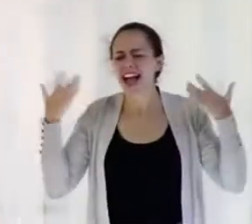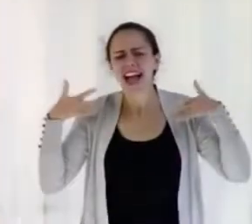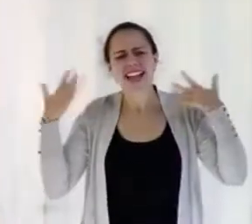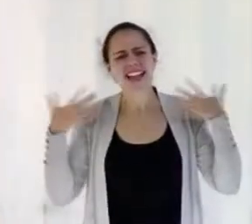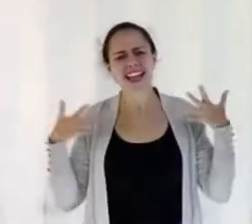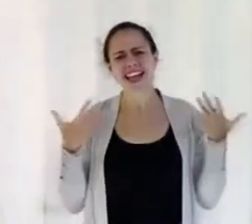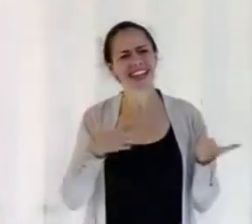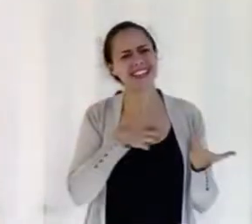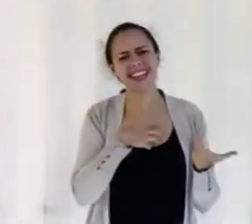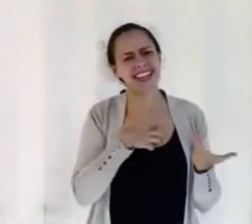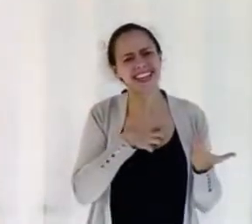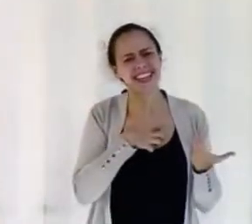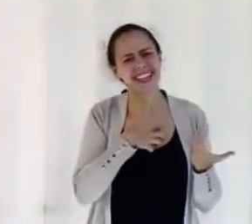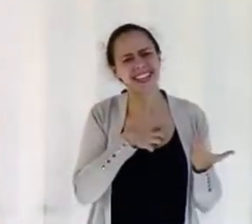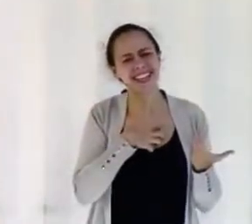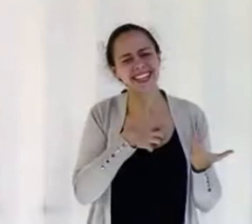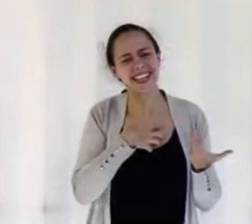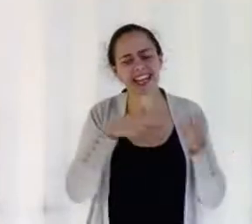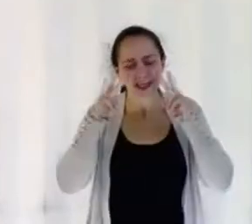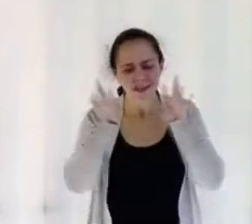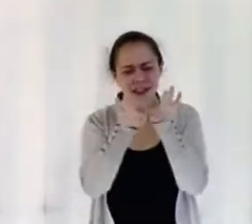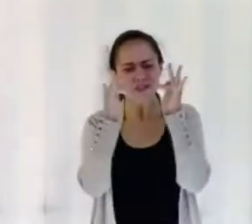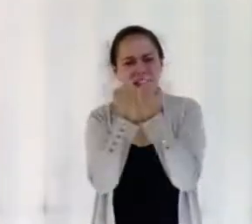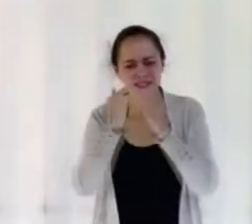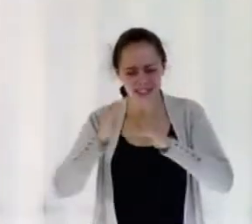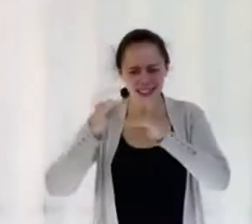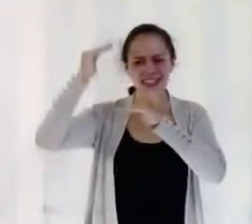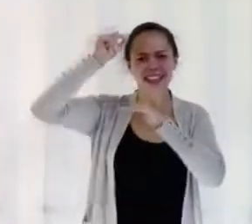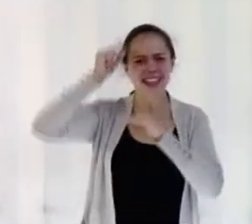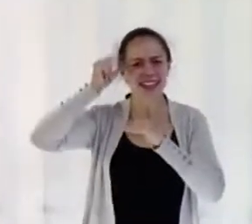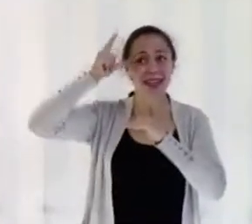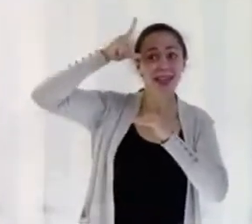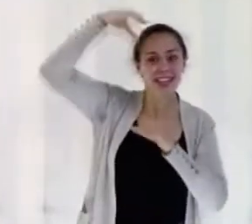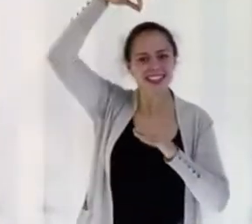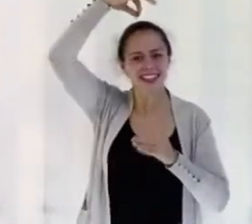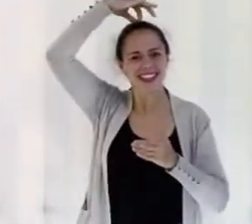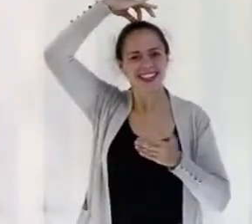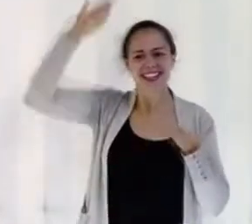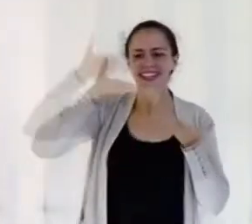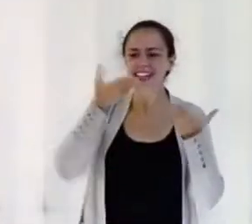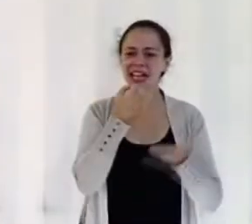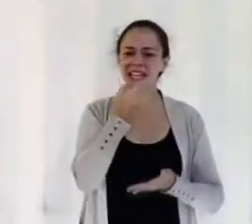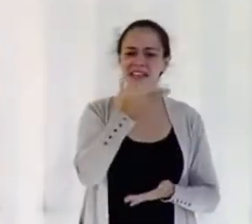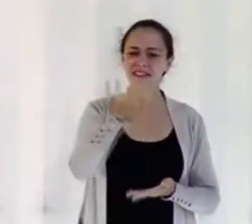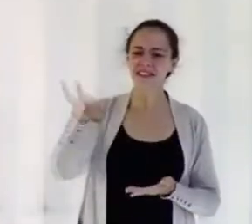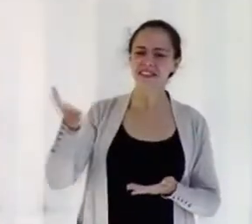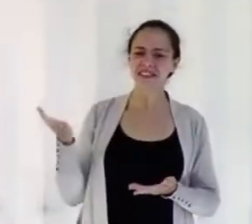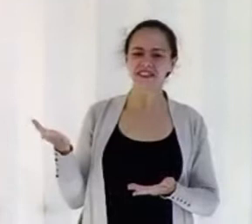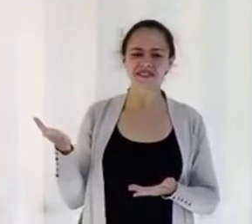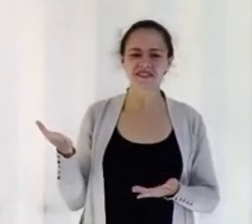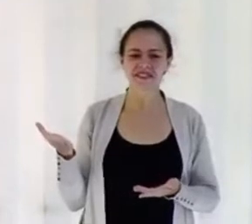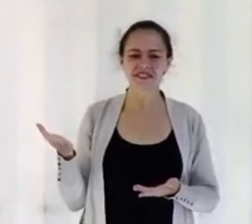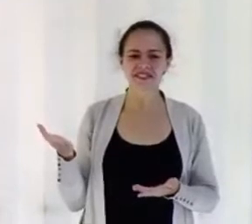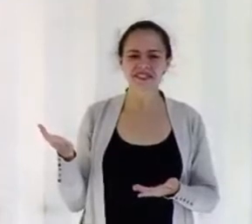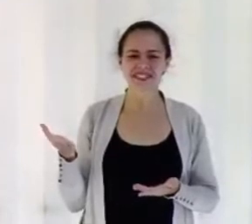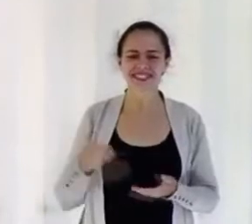homens. E o texto então vai agora nos apontar para essa realidade dos guias, que nós temos que lembrar e que nós